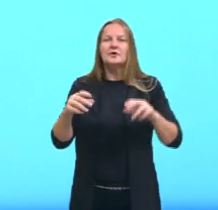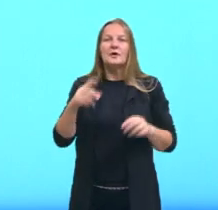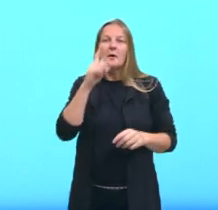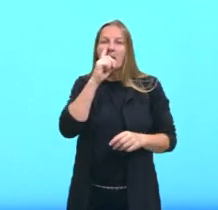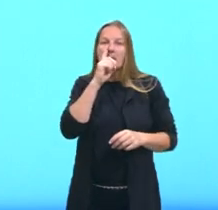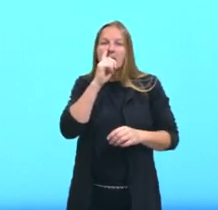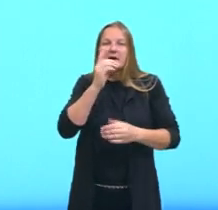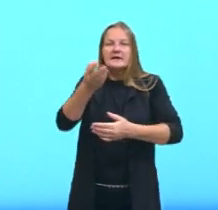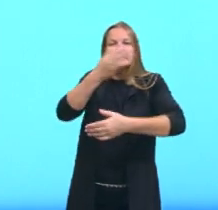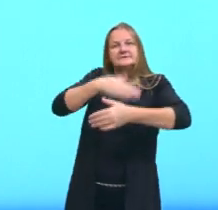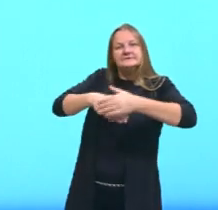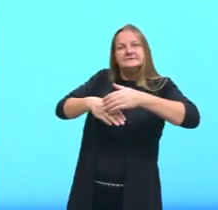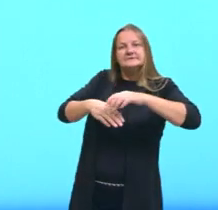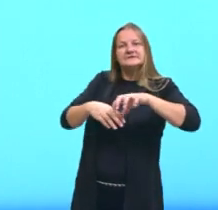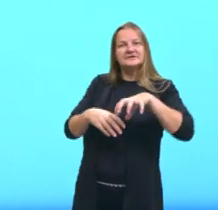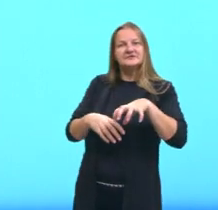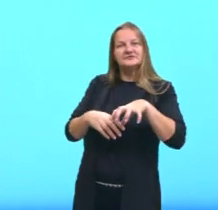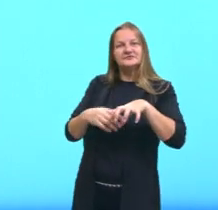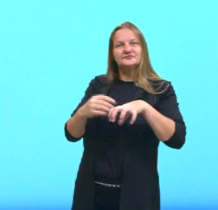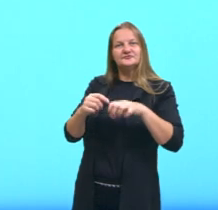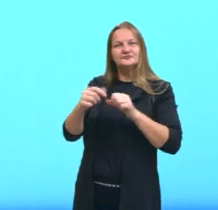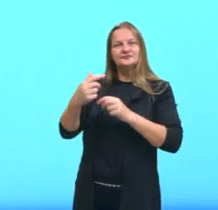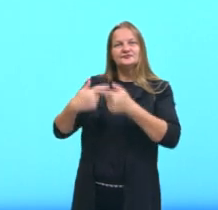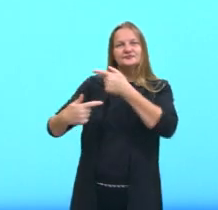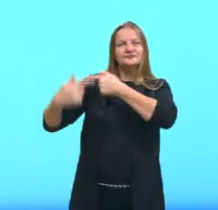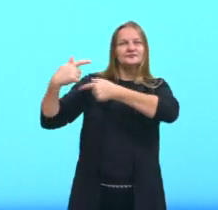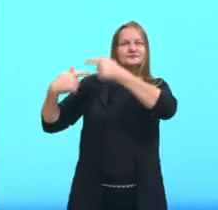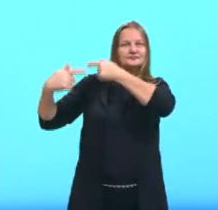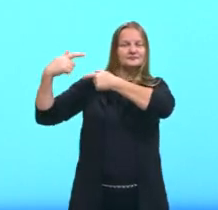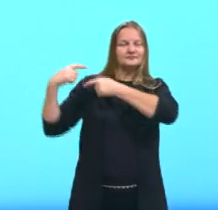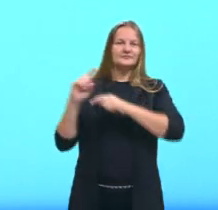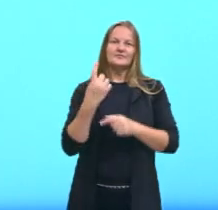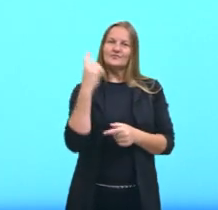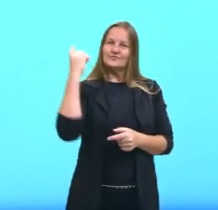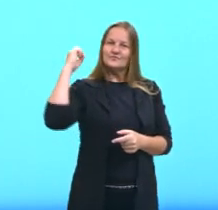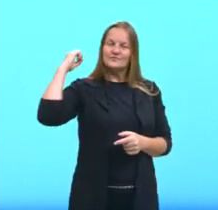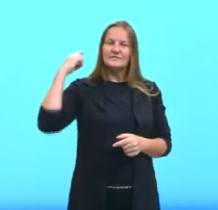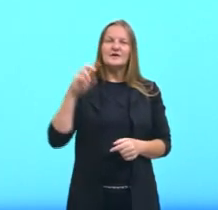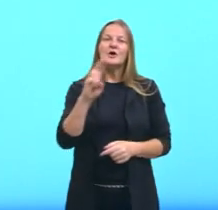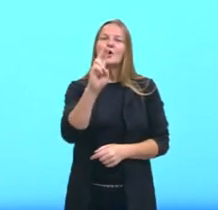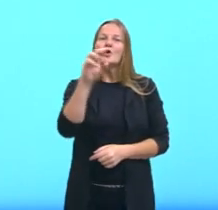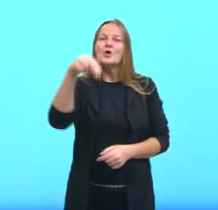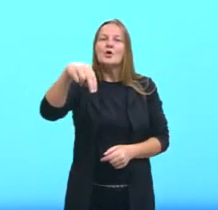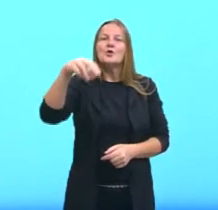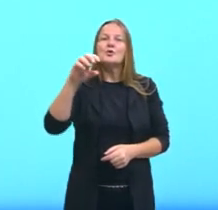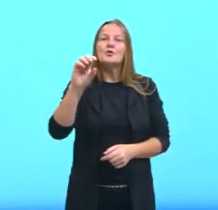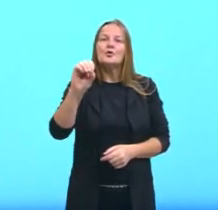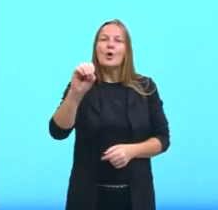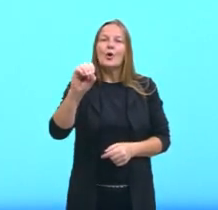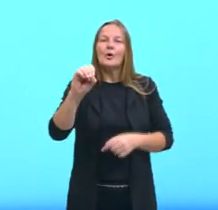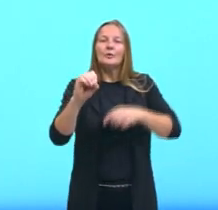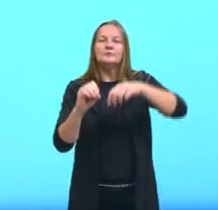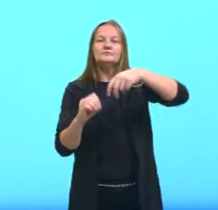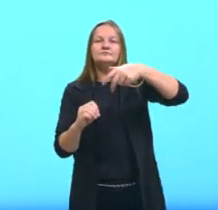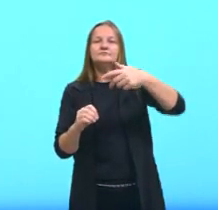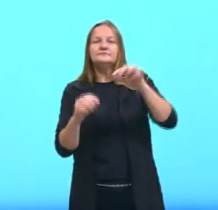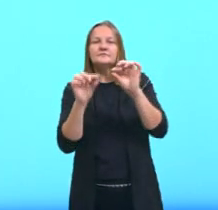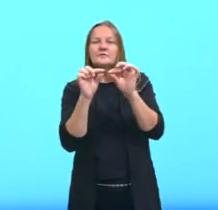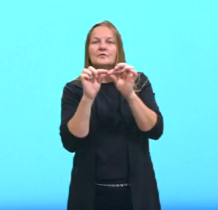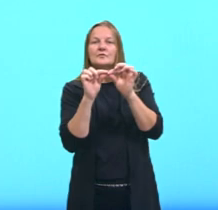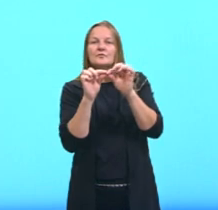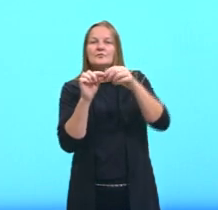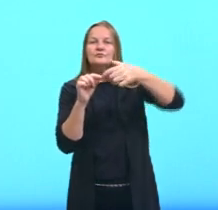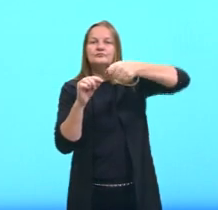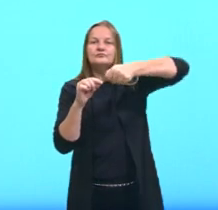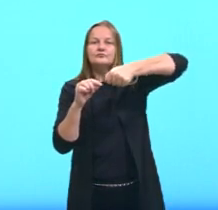materno Aqui nós temos um ancestral comum nesse nó do cladograma então